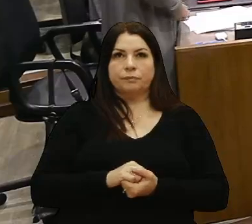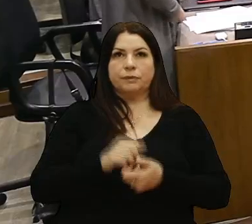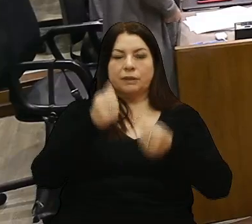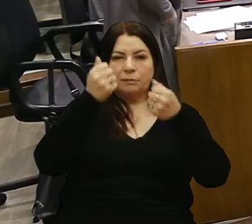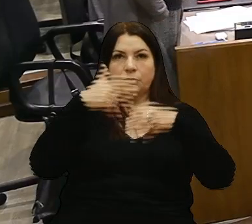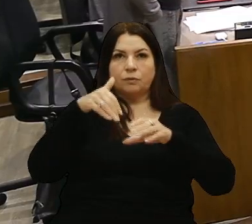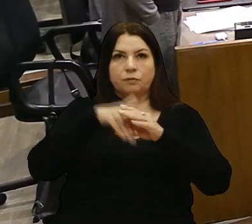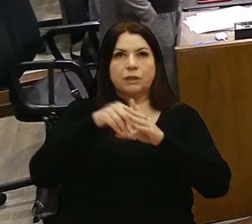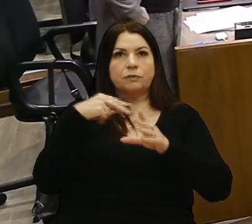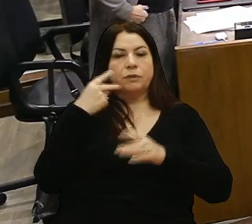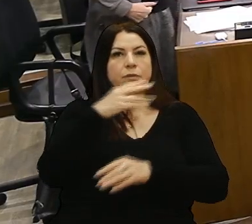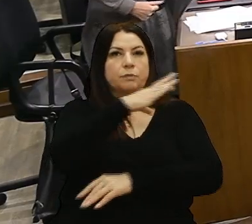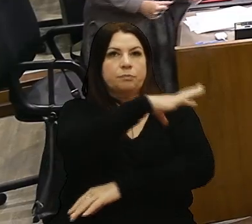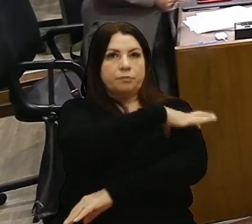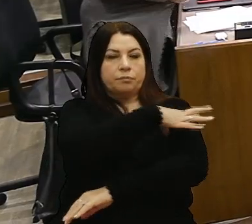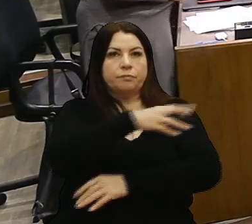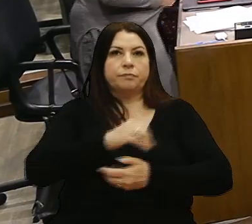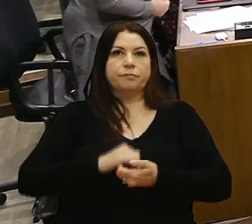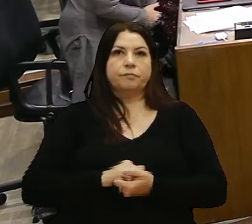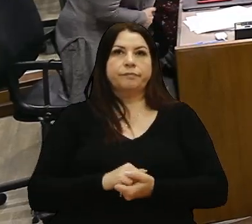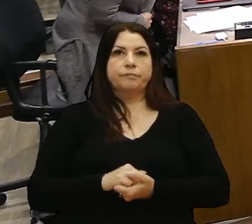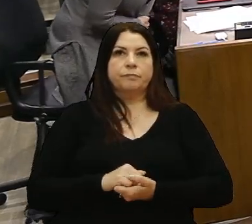Declaração de voto, vereador Capitão Ramon.